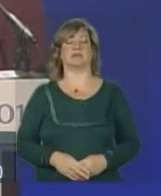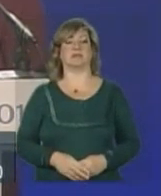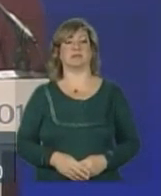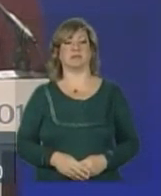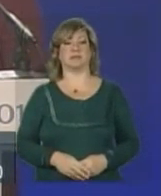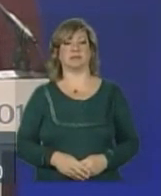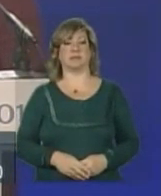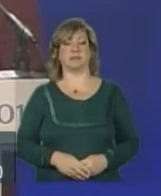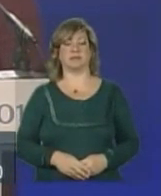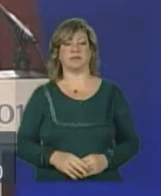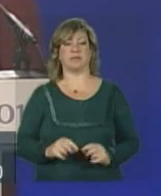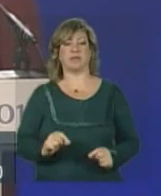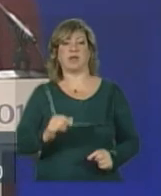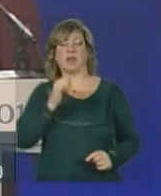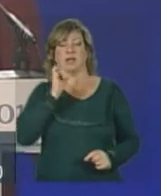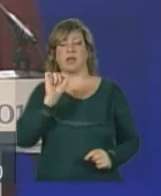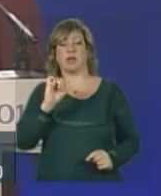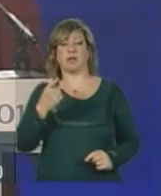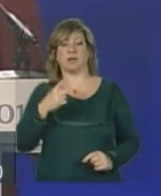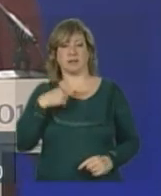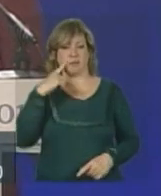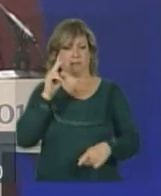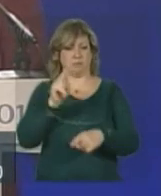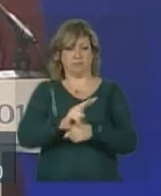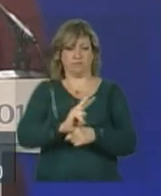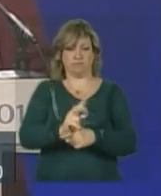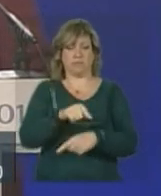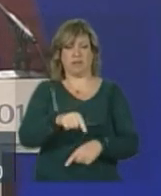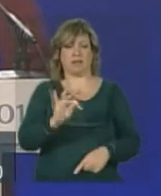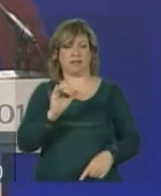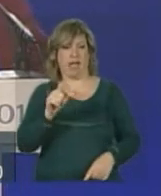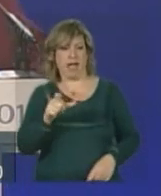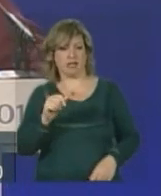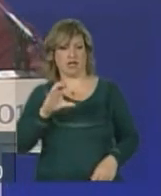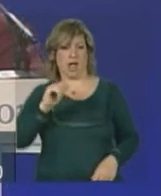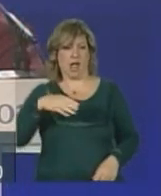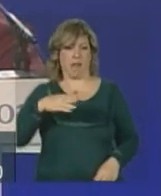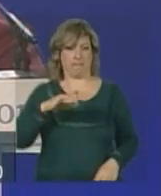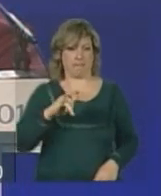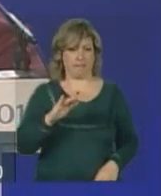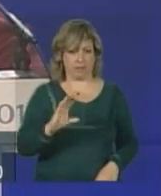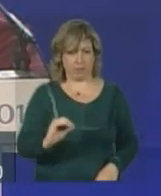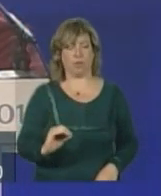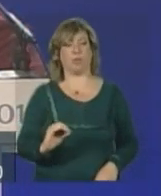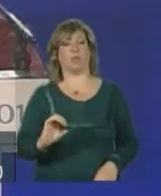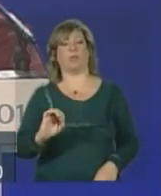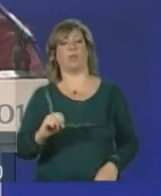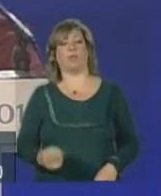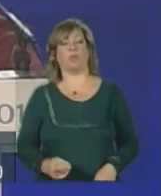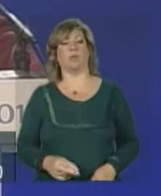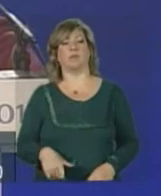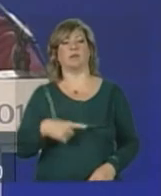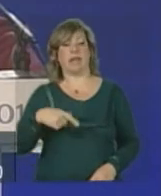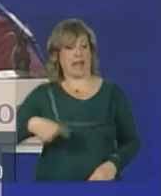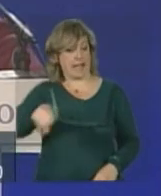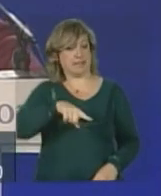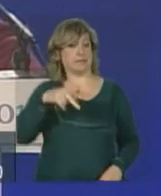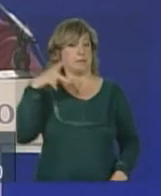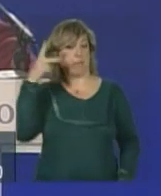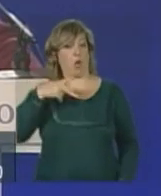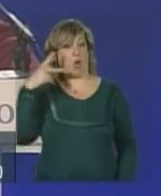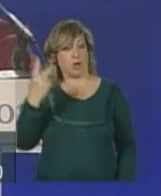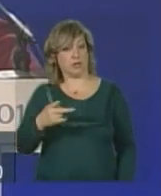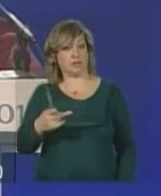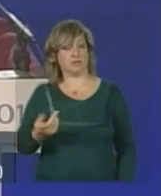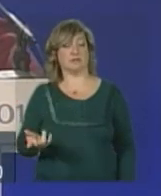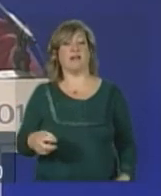que ou manipulam a taxa de câmbio, mas vamos ficar nisso, manipulam a taxa de câmbio. Essas políticas